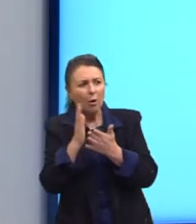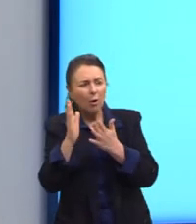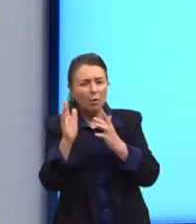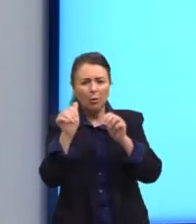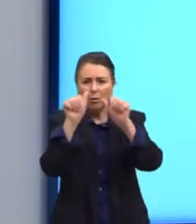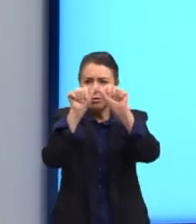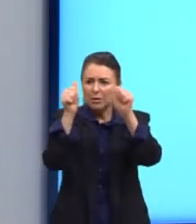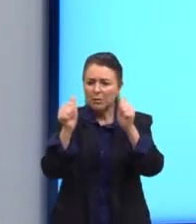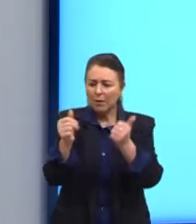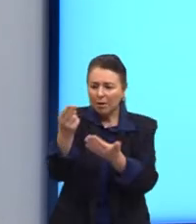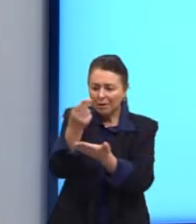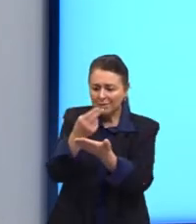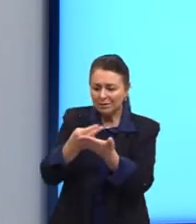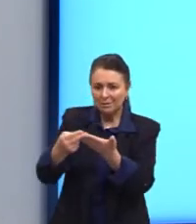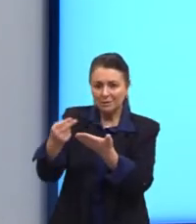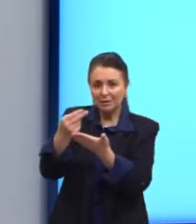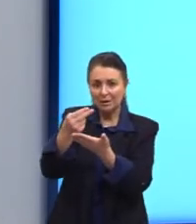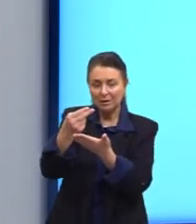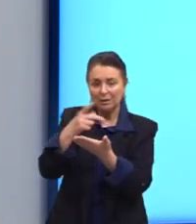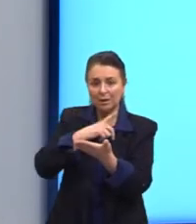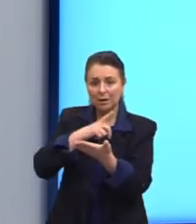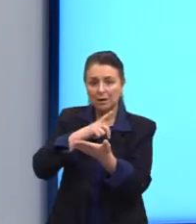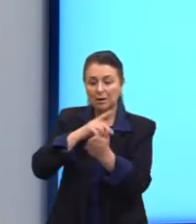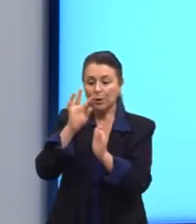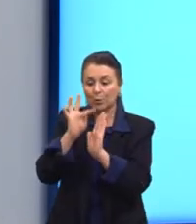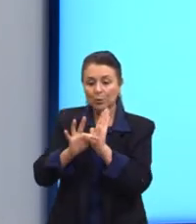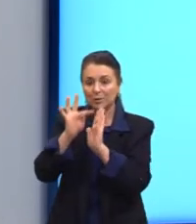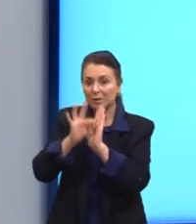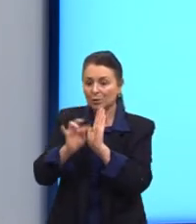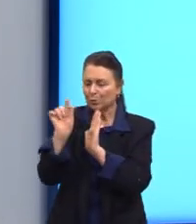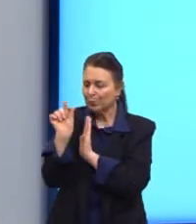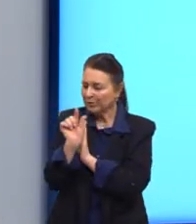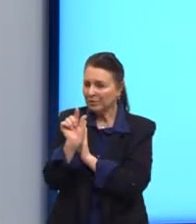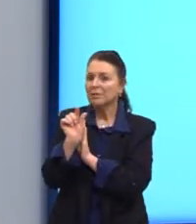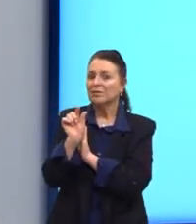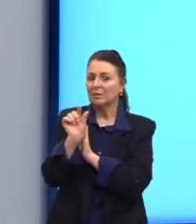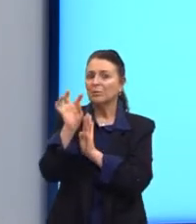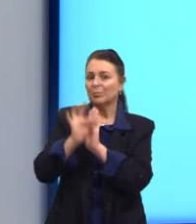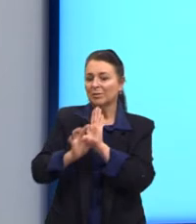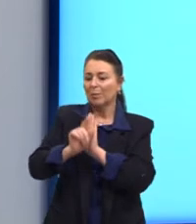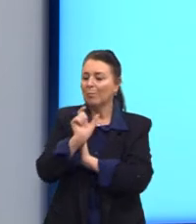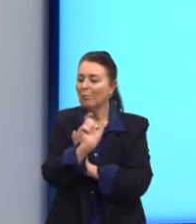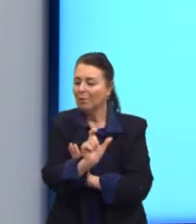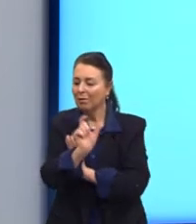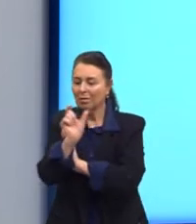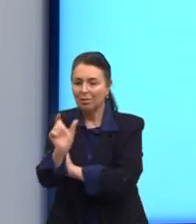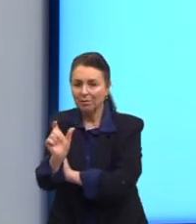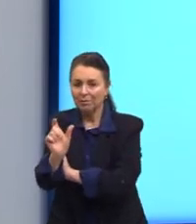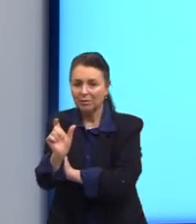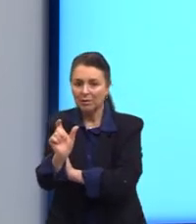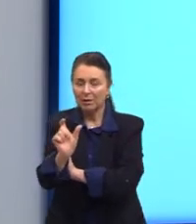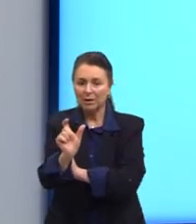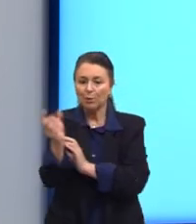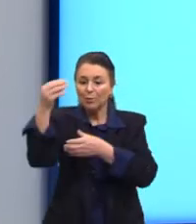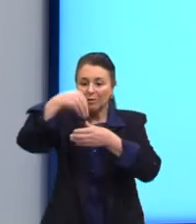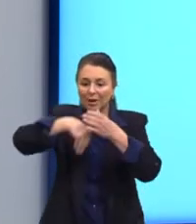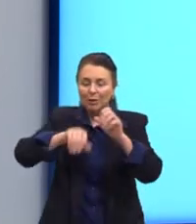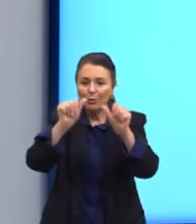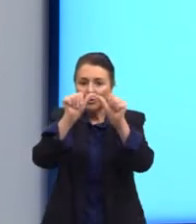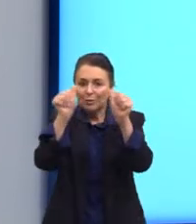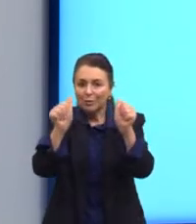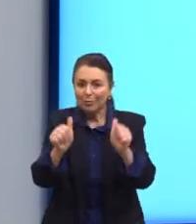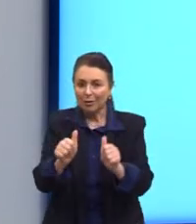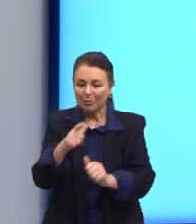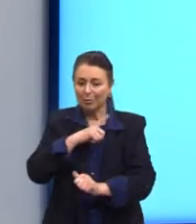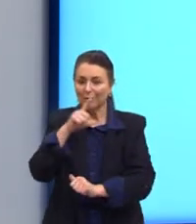né E além disso tem os textinhos os pequenos textos as palavras que compõem essa imagem então aqui eu conto